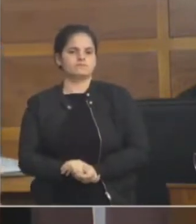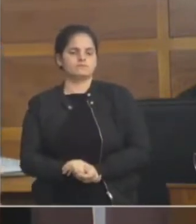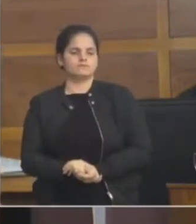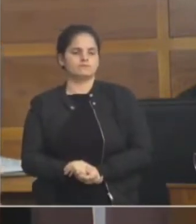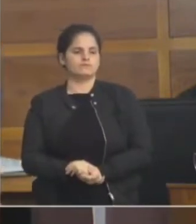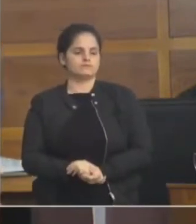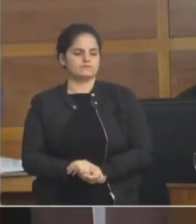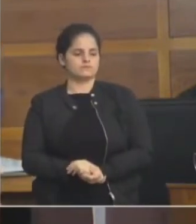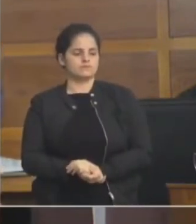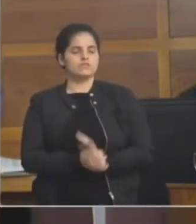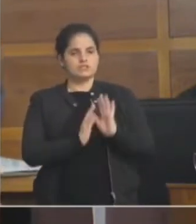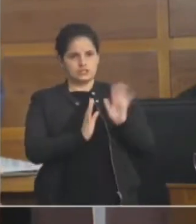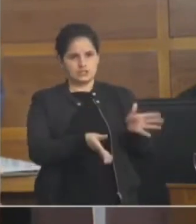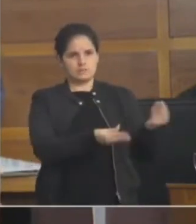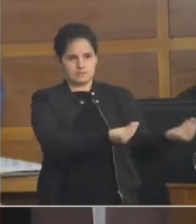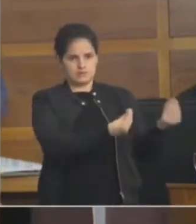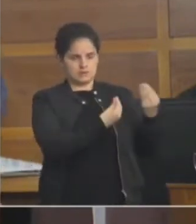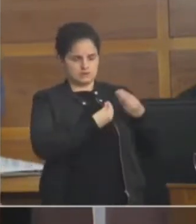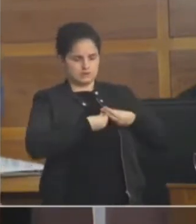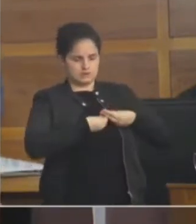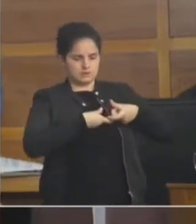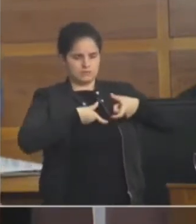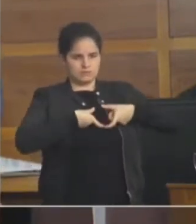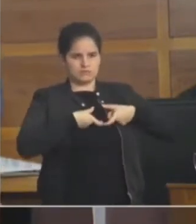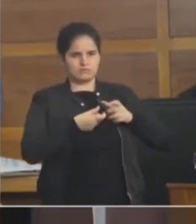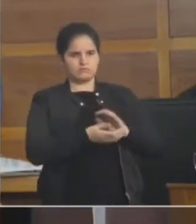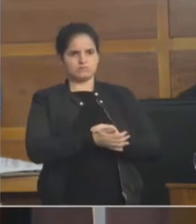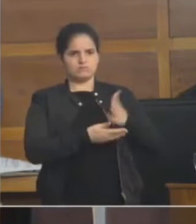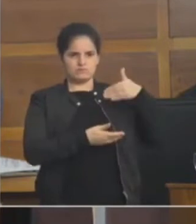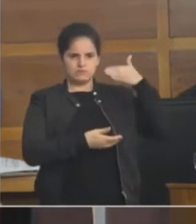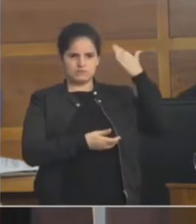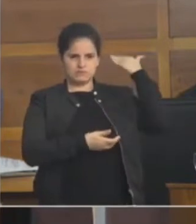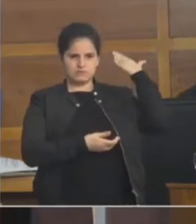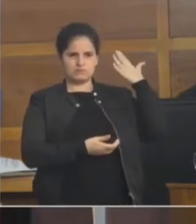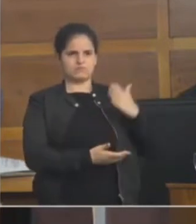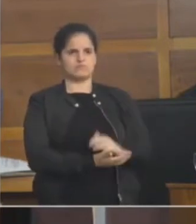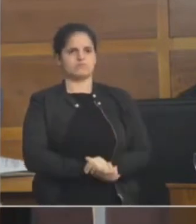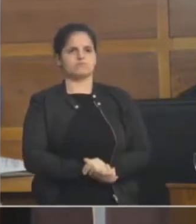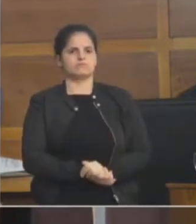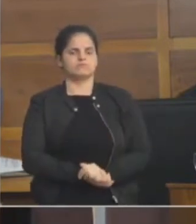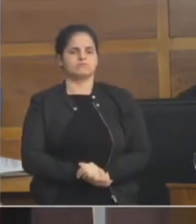fui já agraciada aqui dentro dessa casa com outros